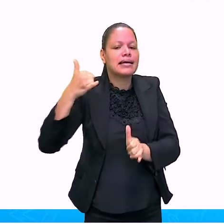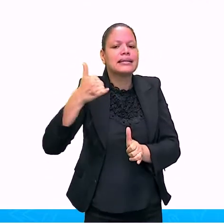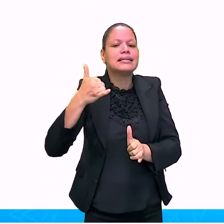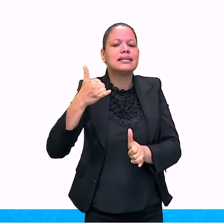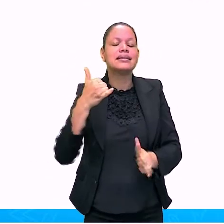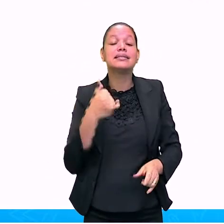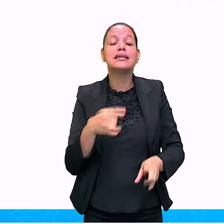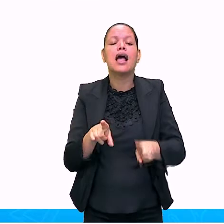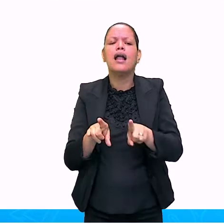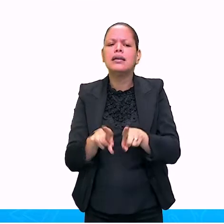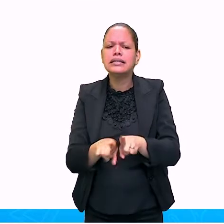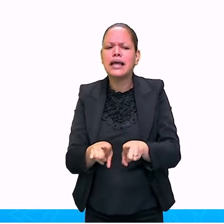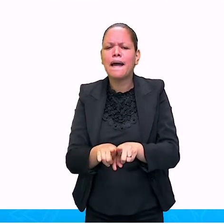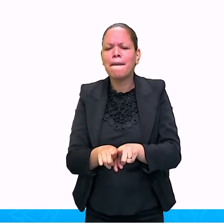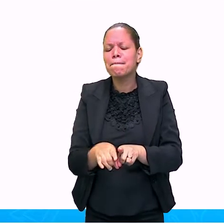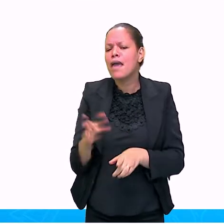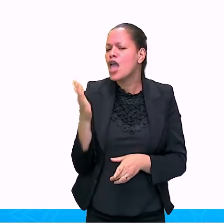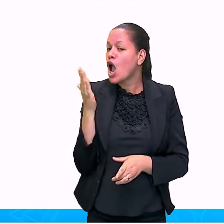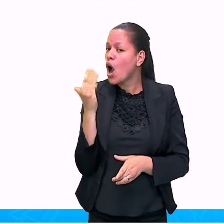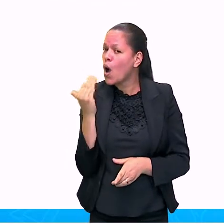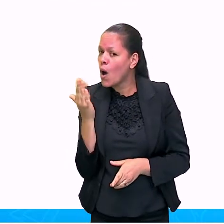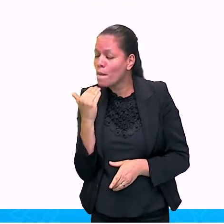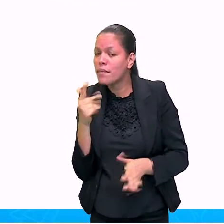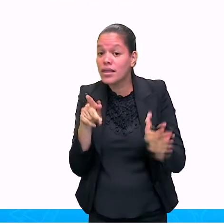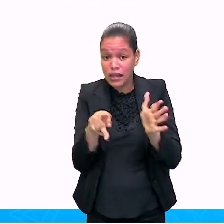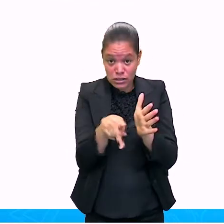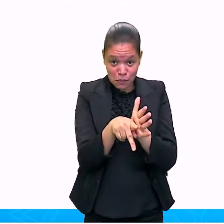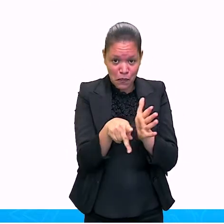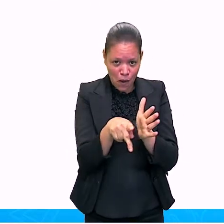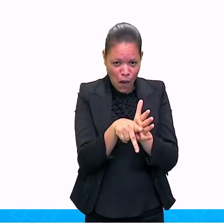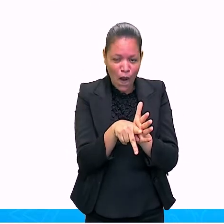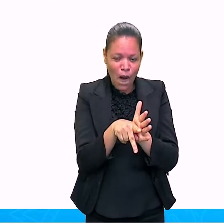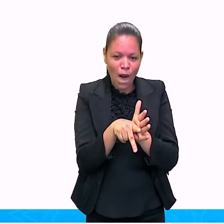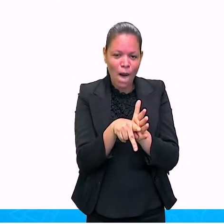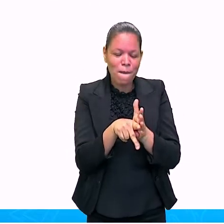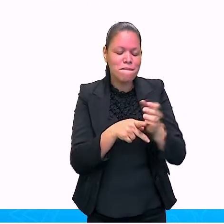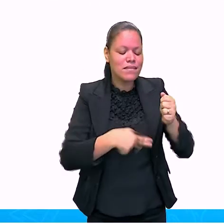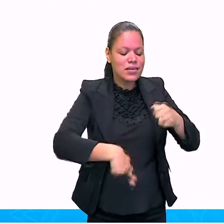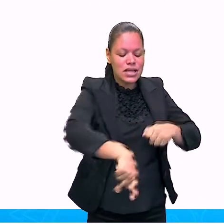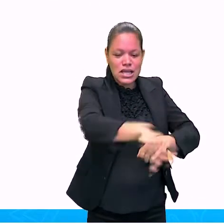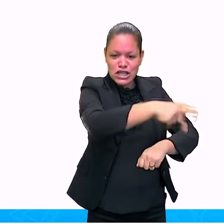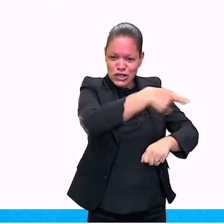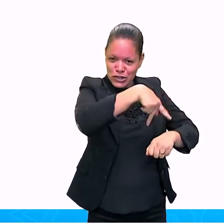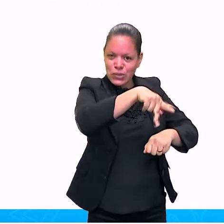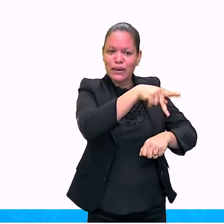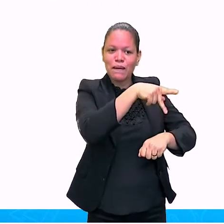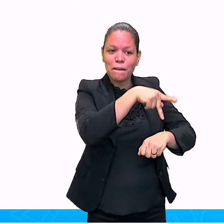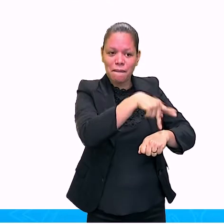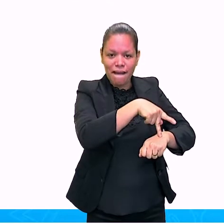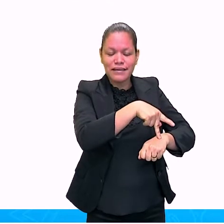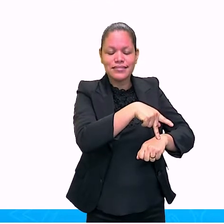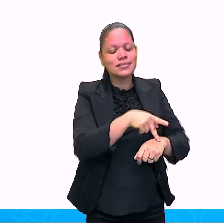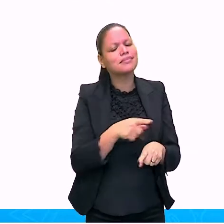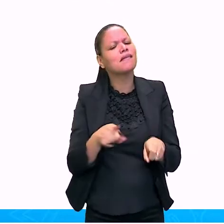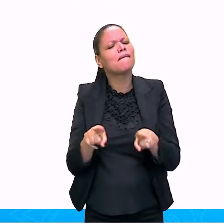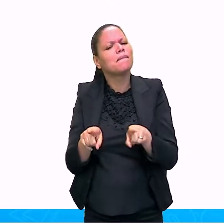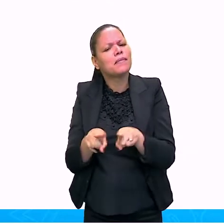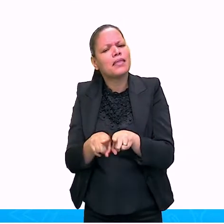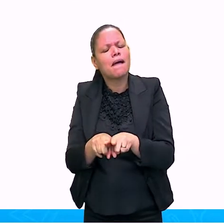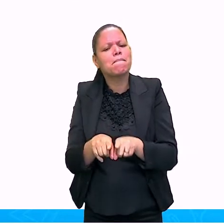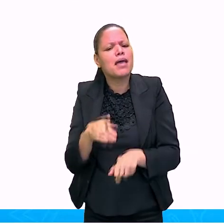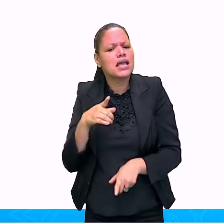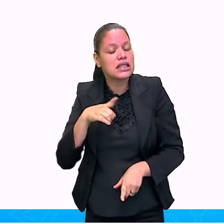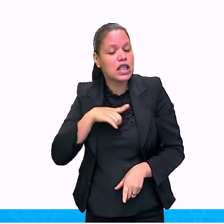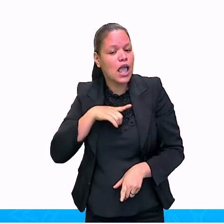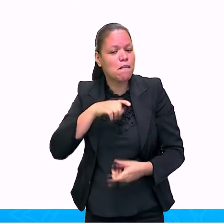típicas, né, que vieram de Portugal. Movimentos artísticos também, como o barroco, né? Em Minas